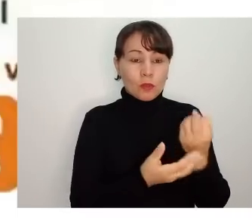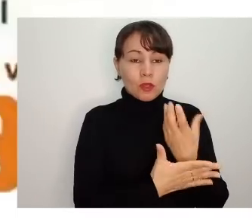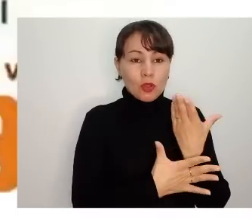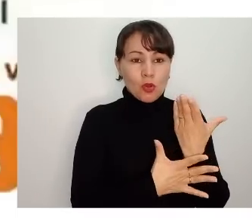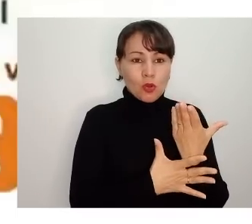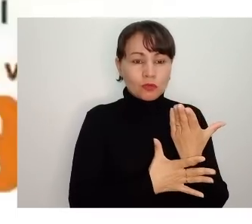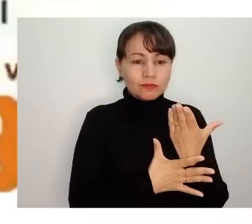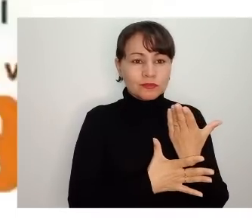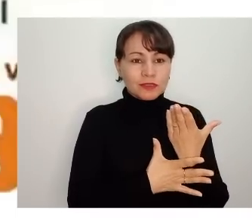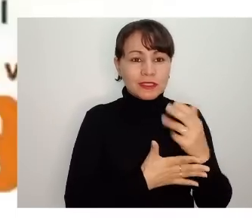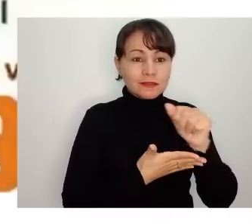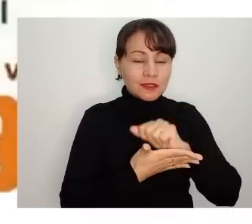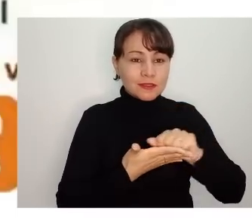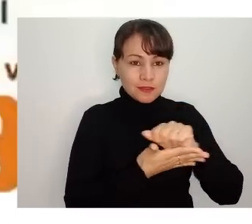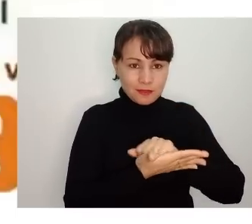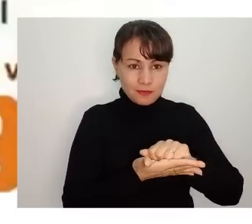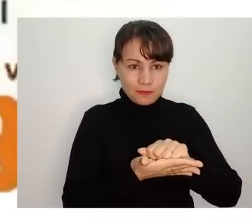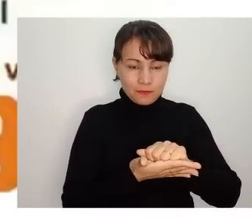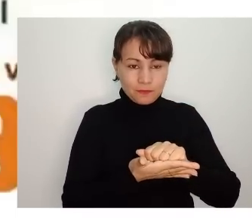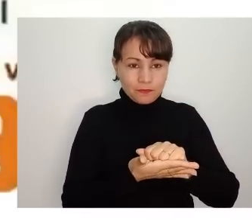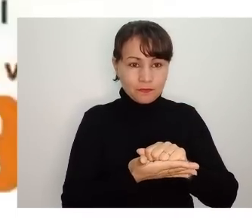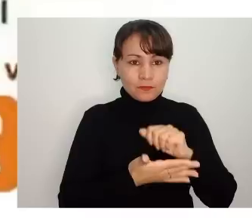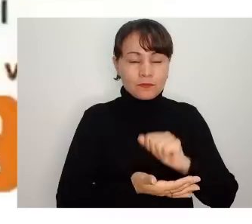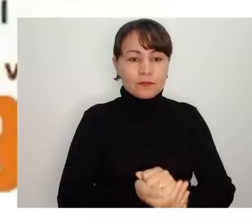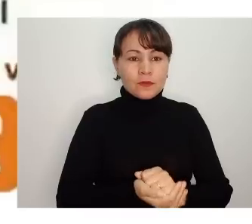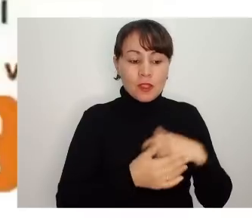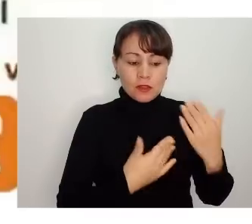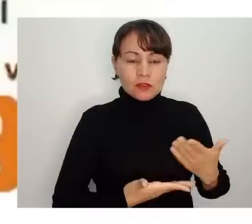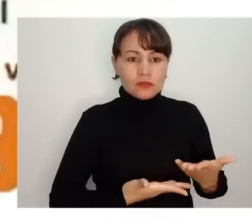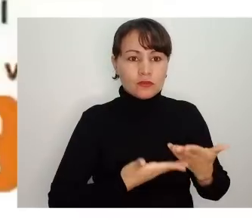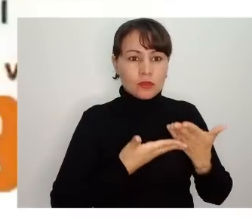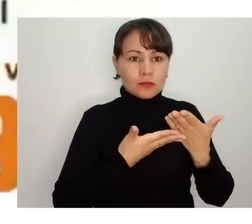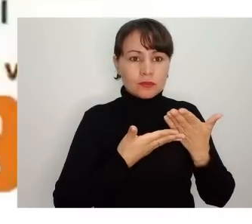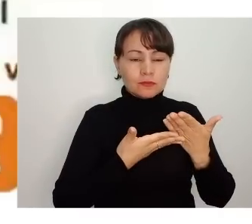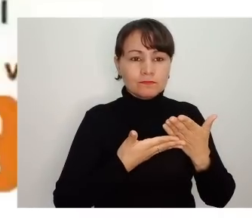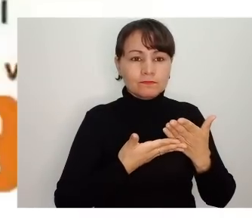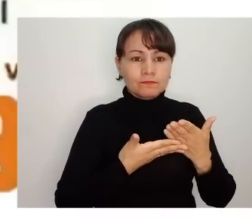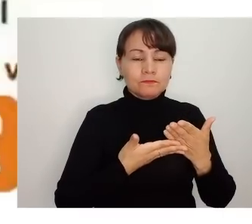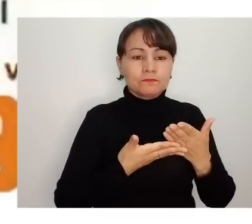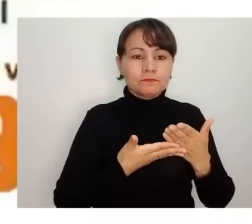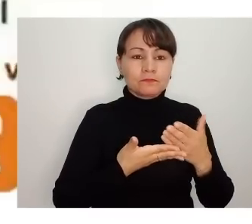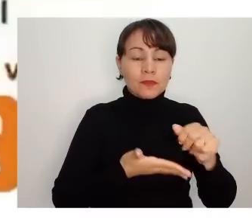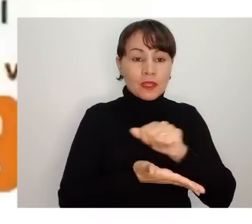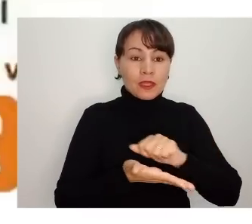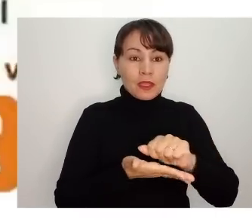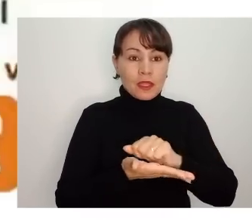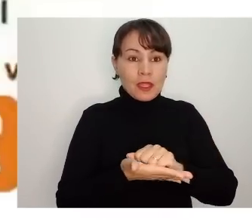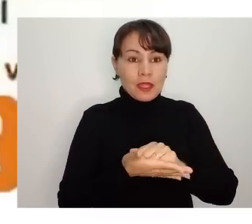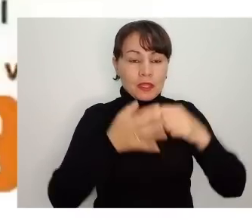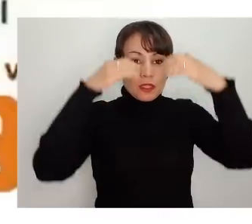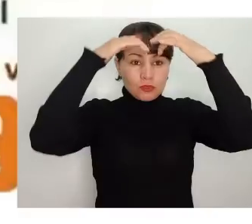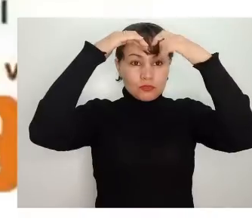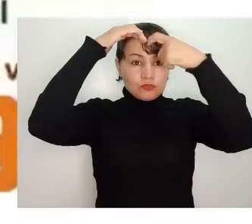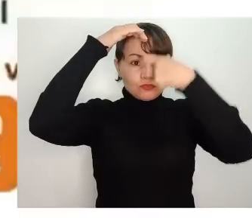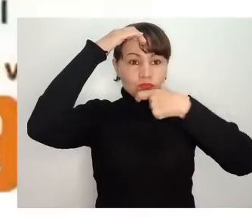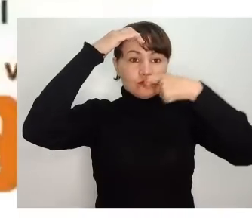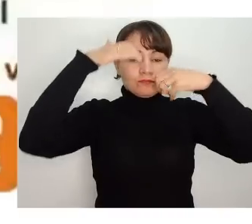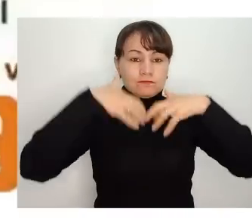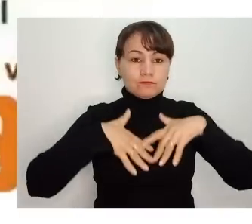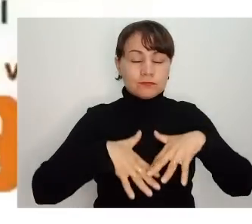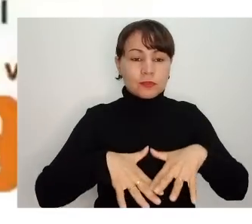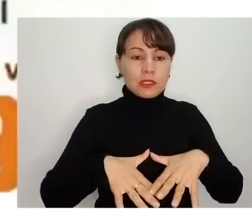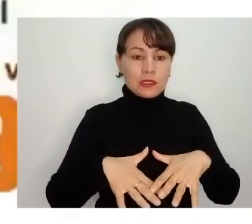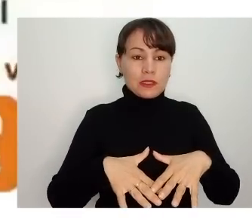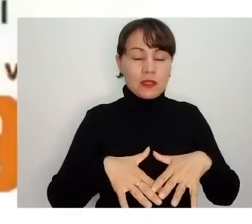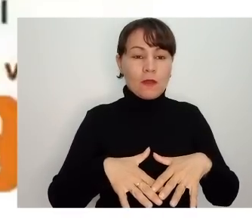como funciona essa circuitaria neuronal através da estimulação de áreas do sistema nervoso